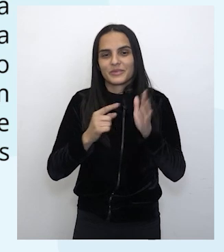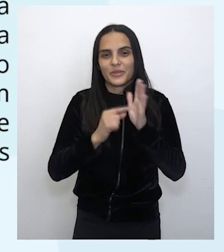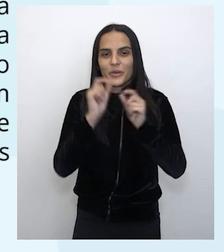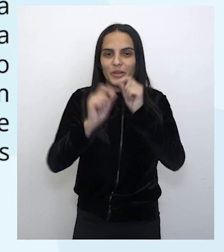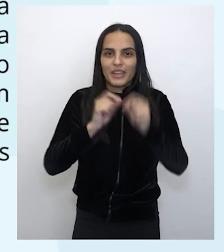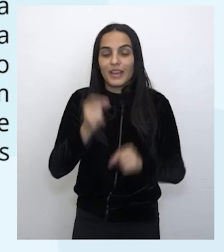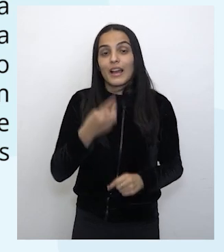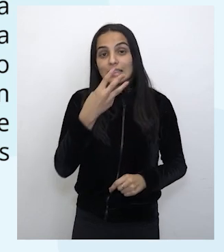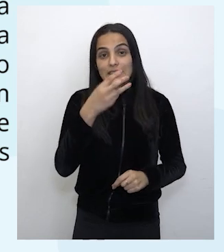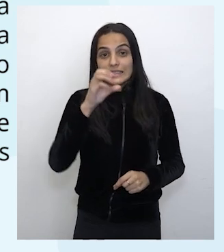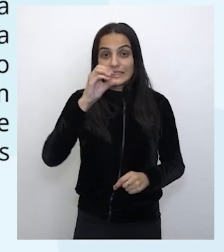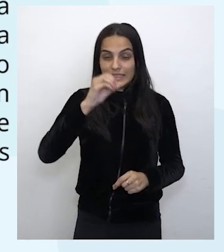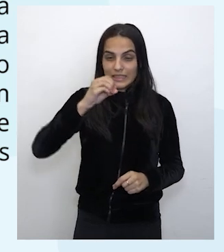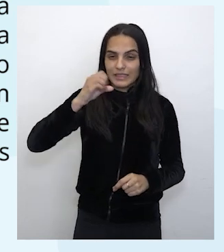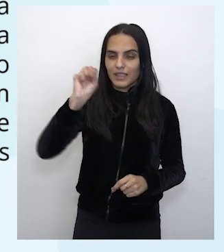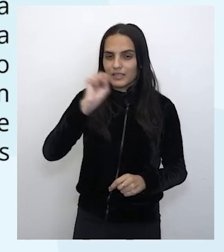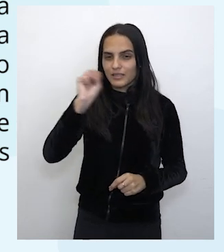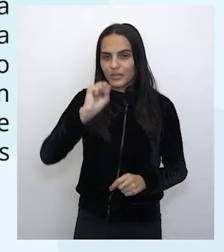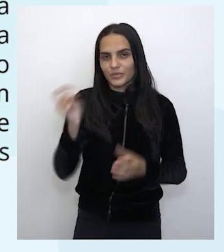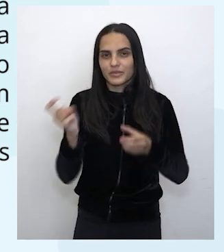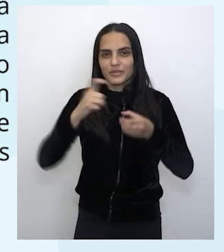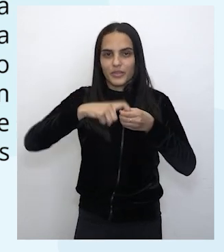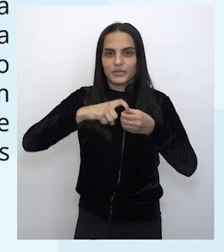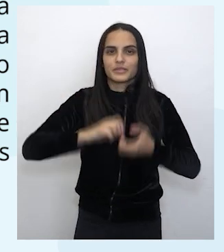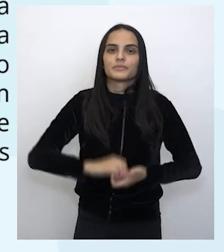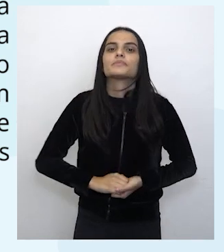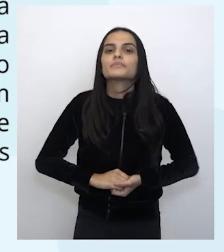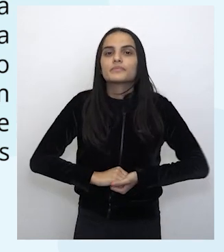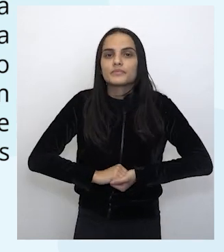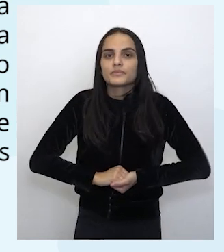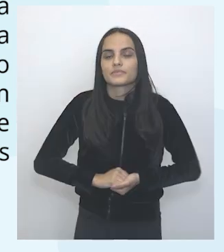segundinhos para eles? Então, 30 segundos e a gente já volta.